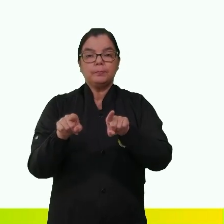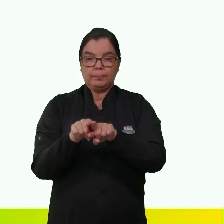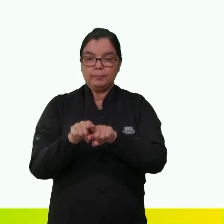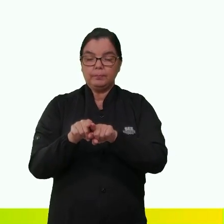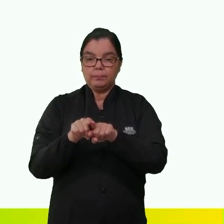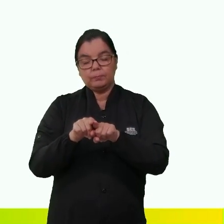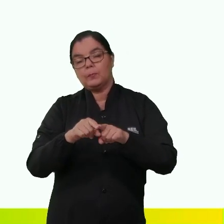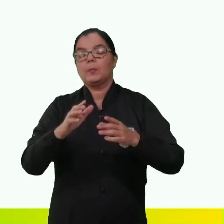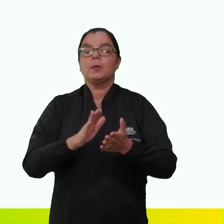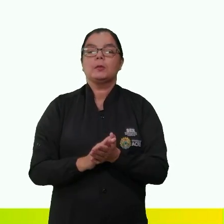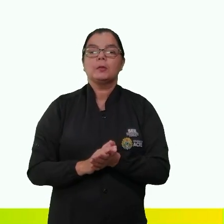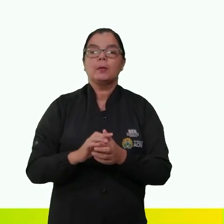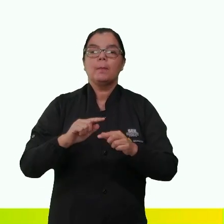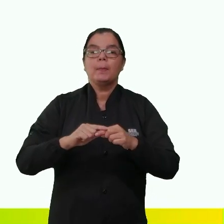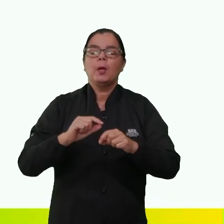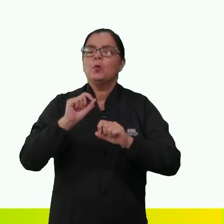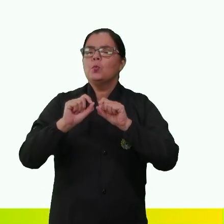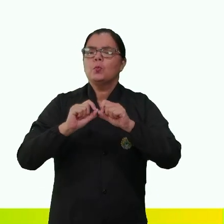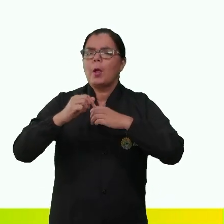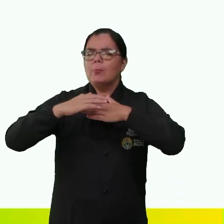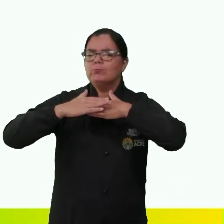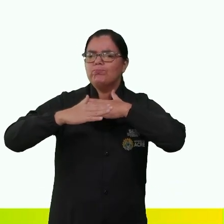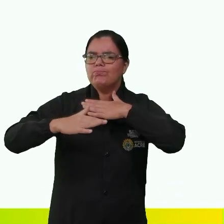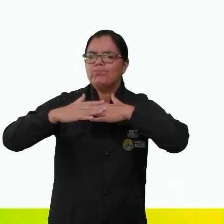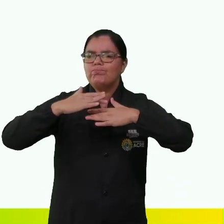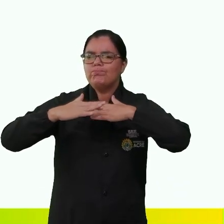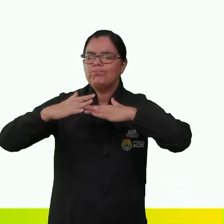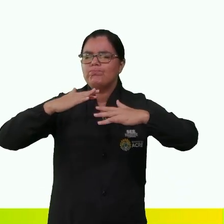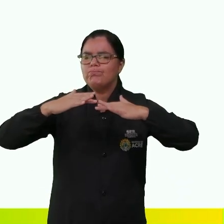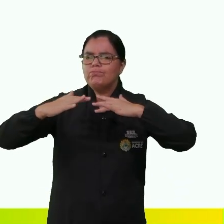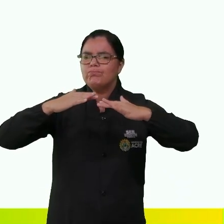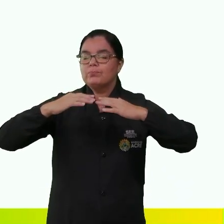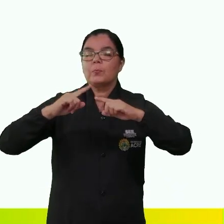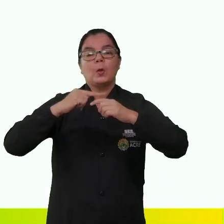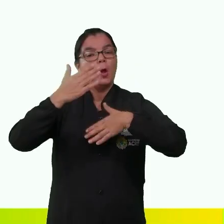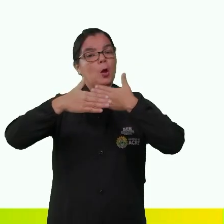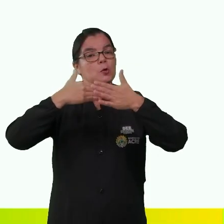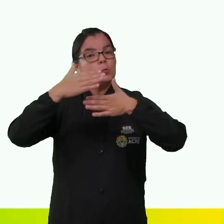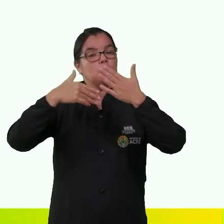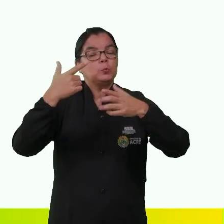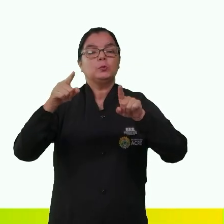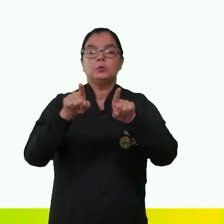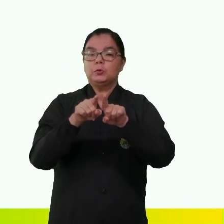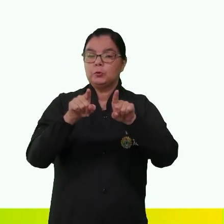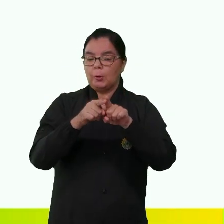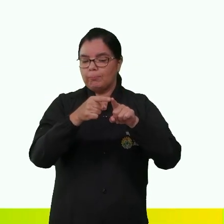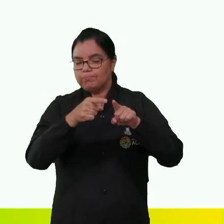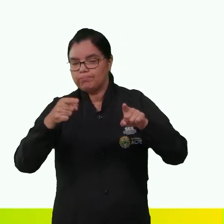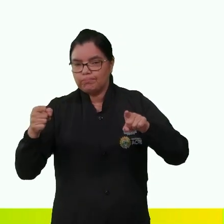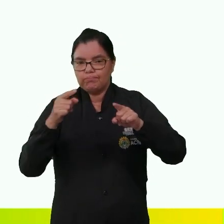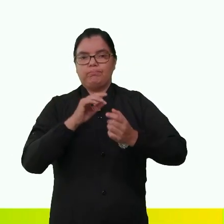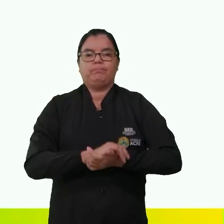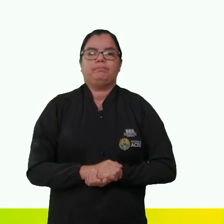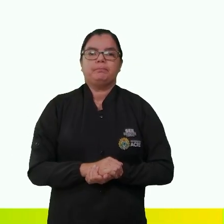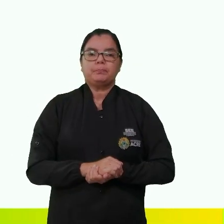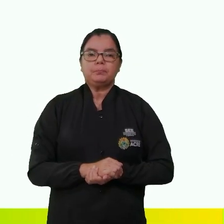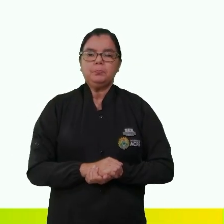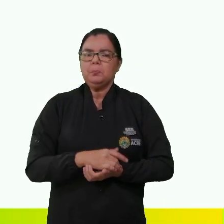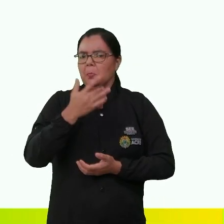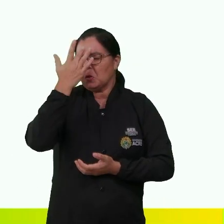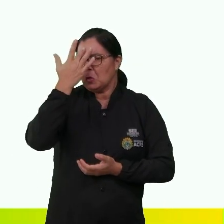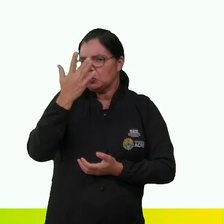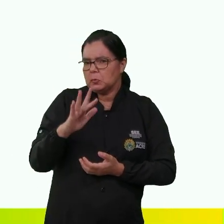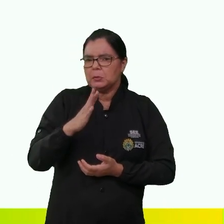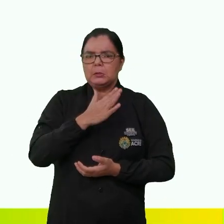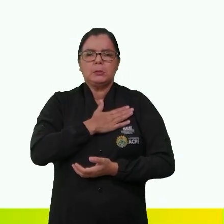a literatura brasileira, ela vai evoluir através de diferentes períodos. Eu não sei se